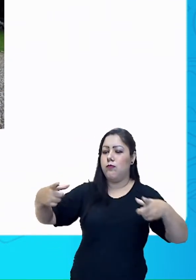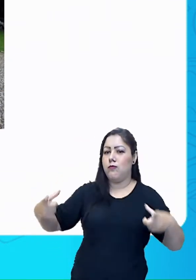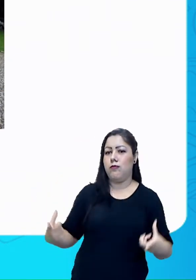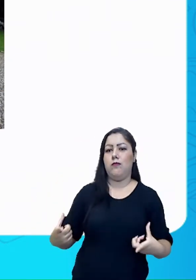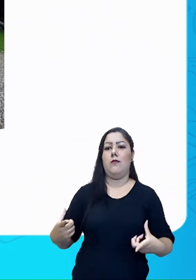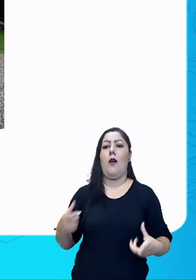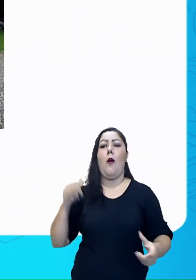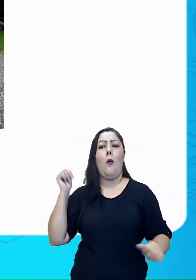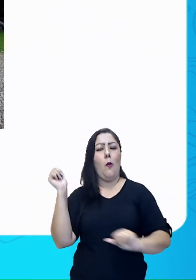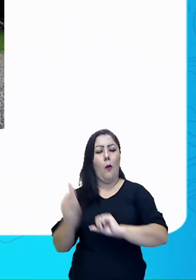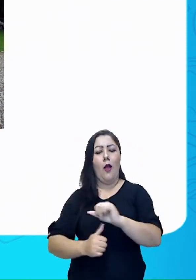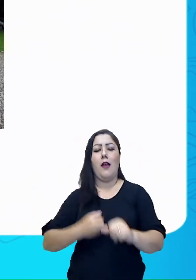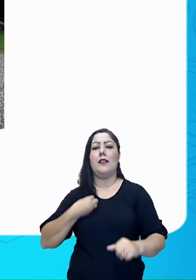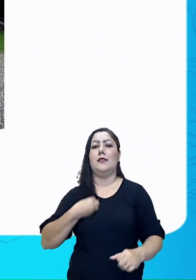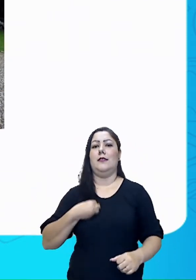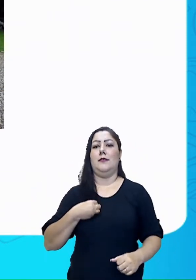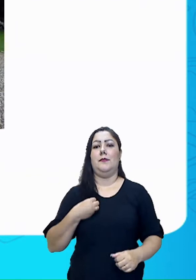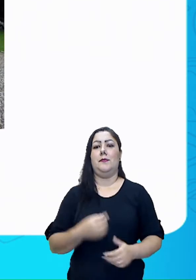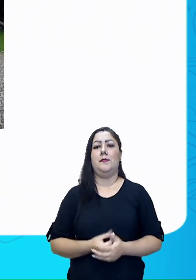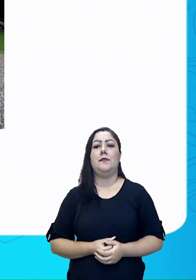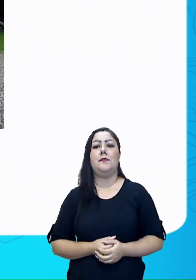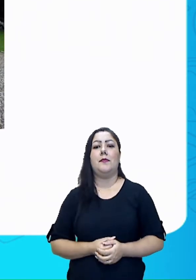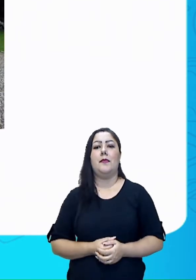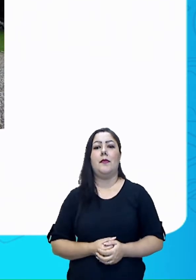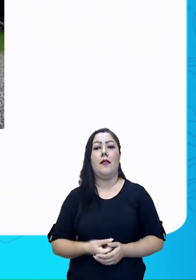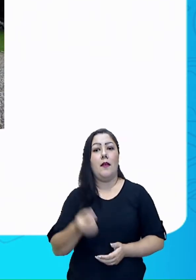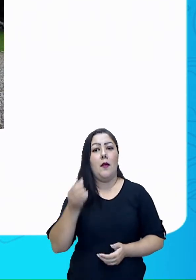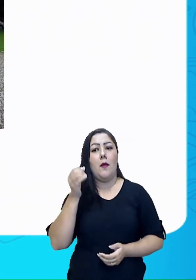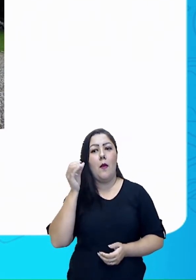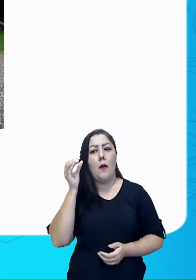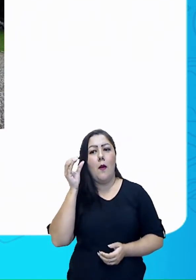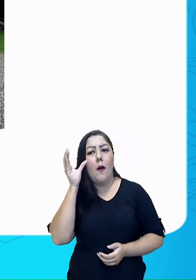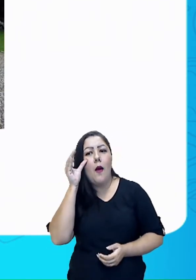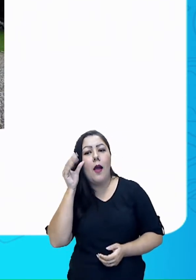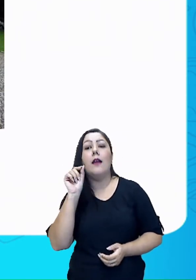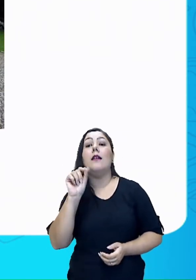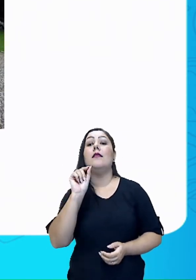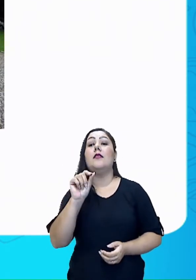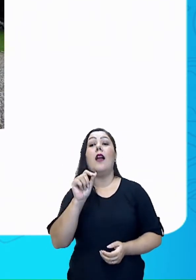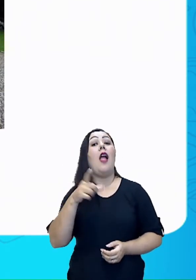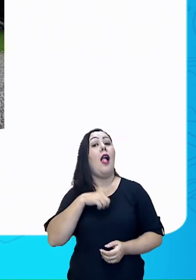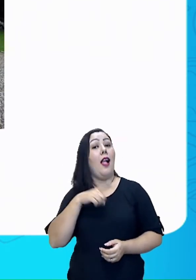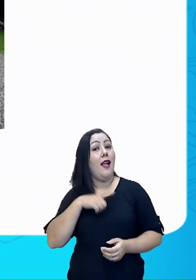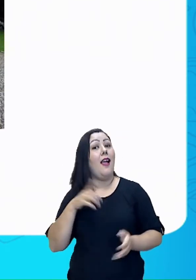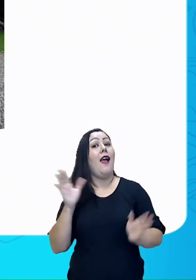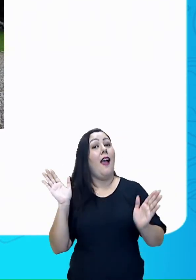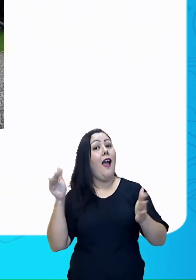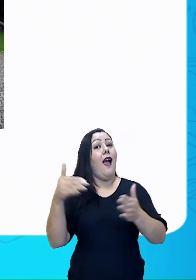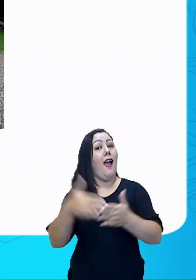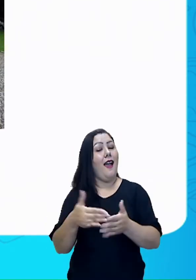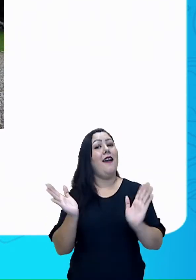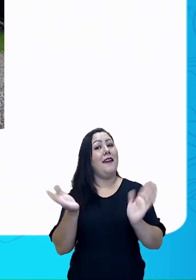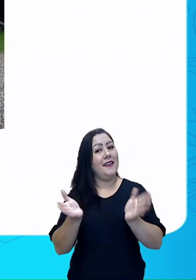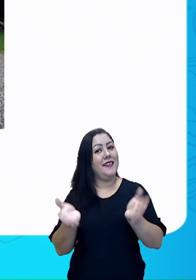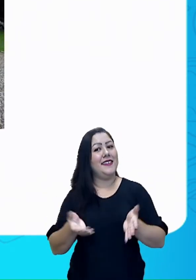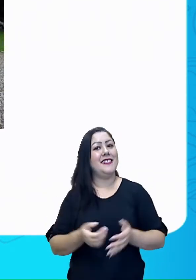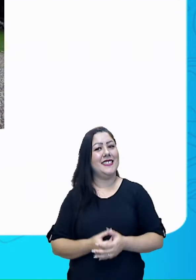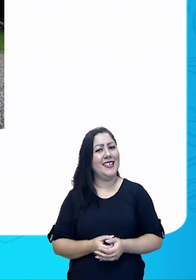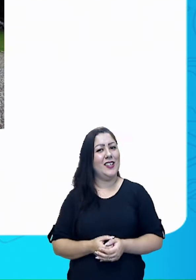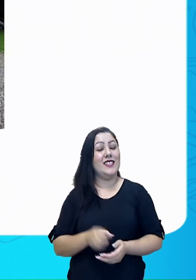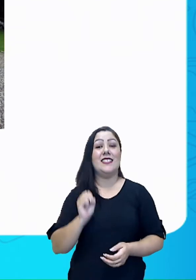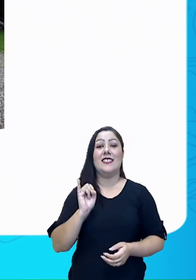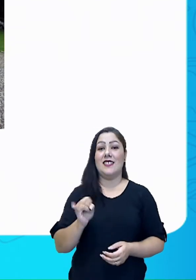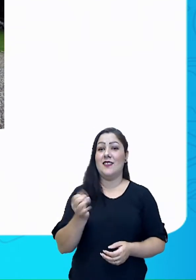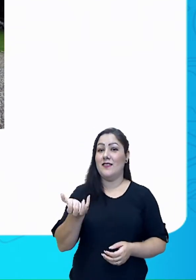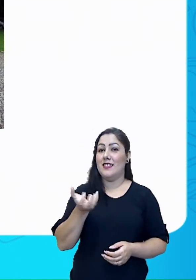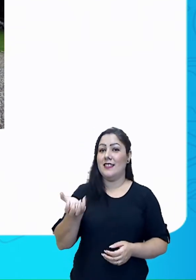que legal, que interessante. Esse monumento aí da Praça do 20º, ele existe até hoje, do 40º também. Se você passar